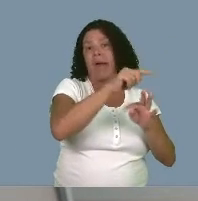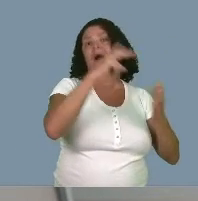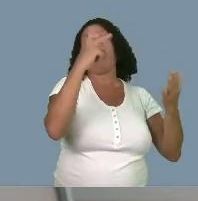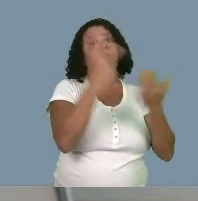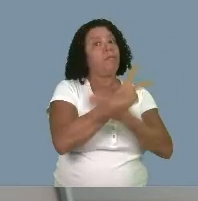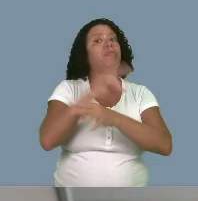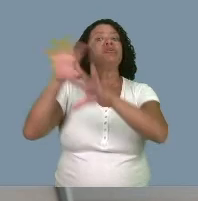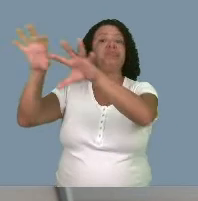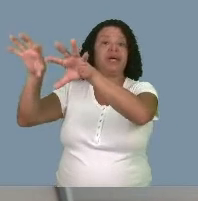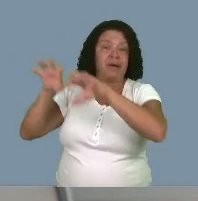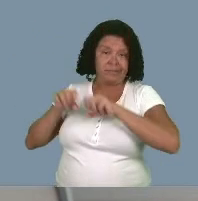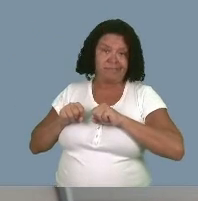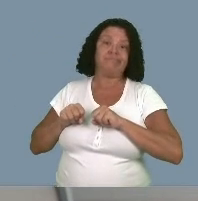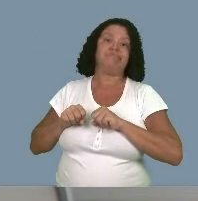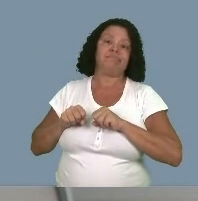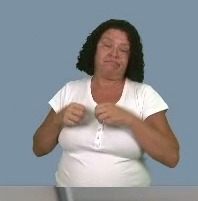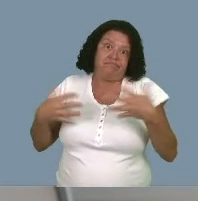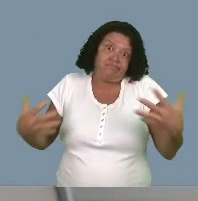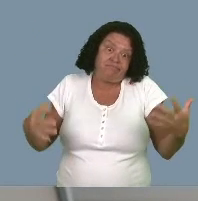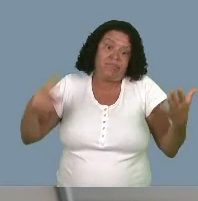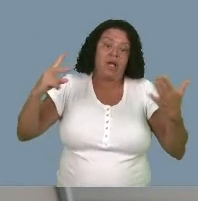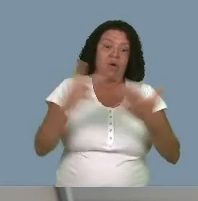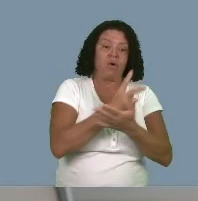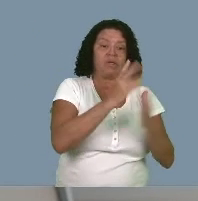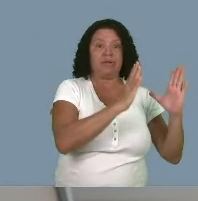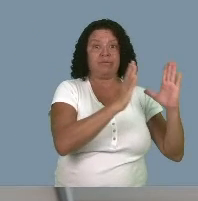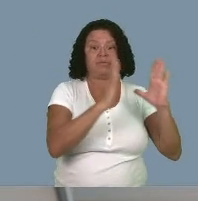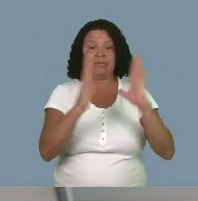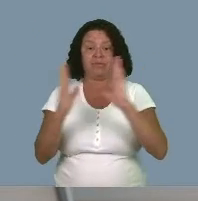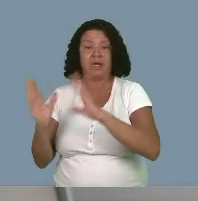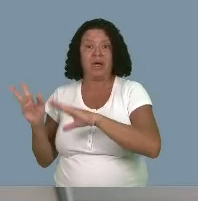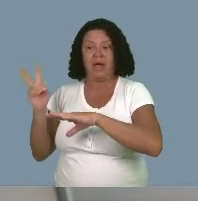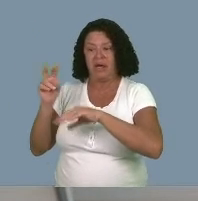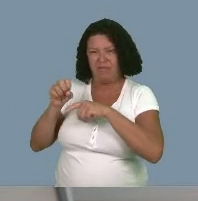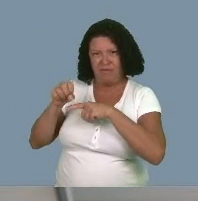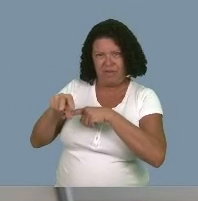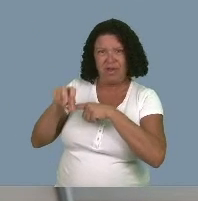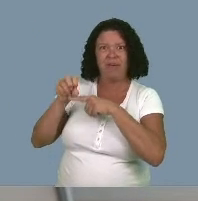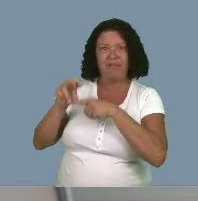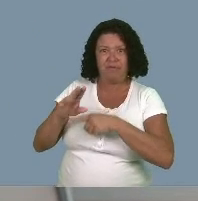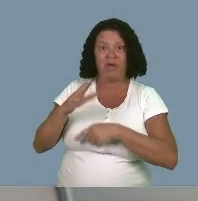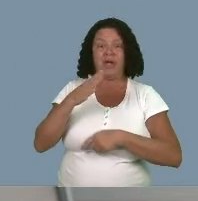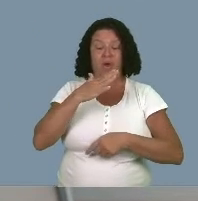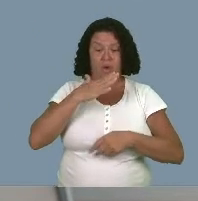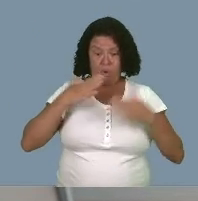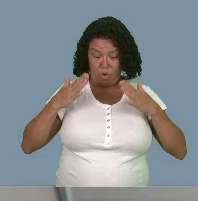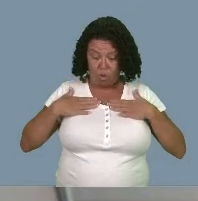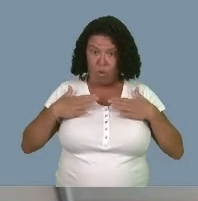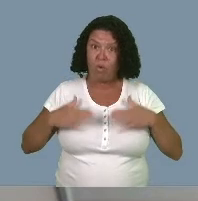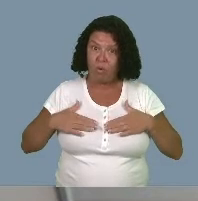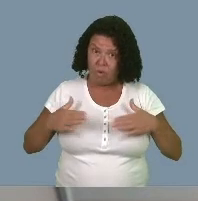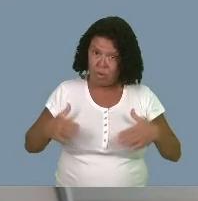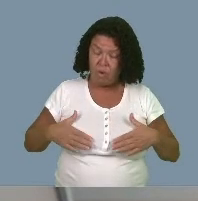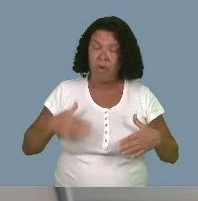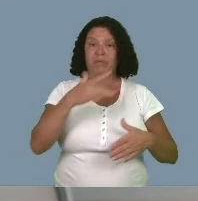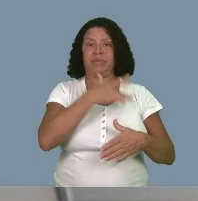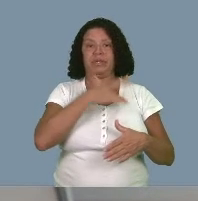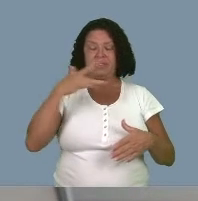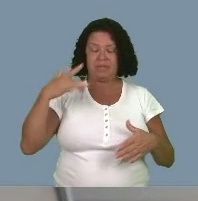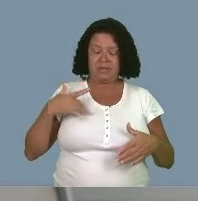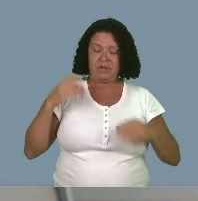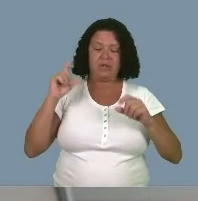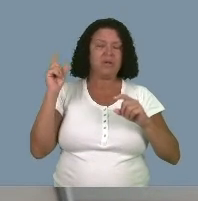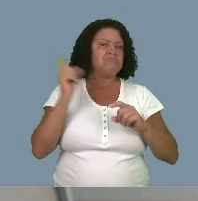contaminação e às repercussões do vírus sobre o corpo e a saúde. Não importa aonde